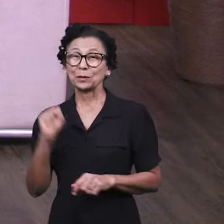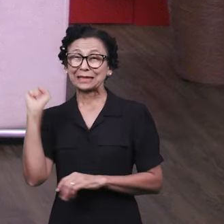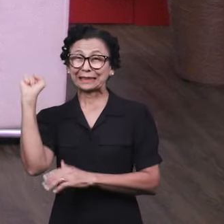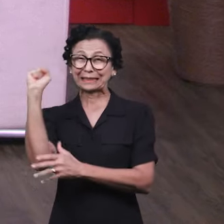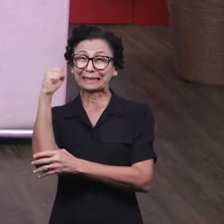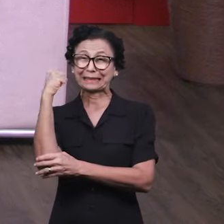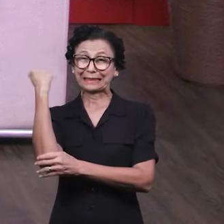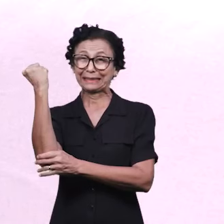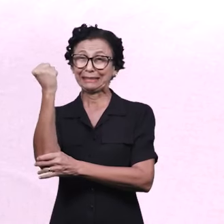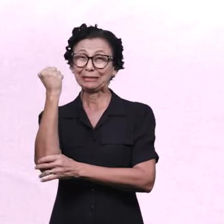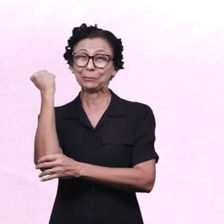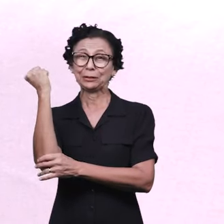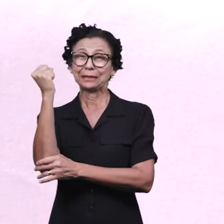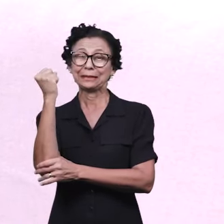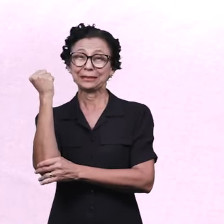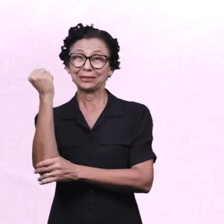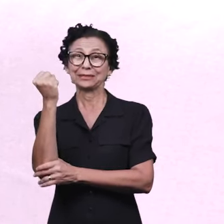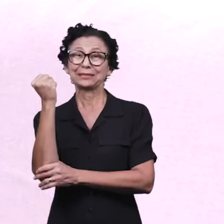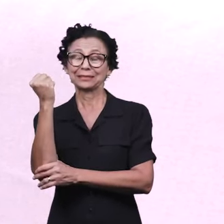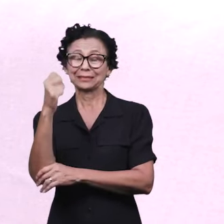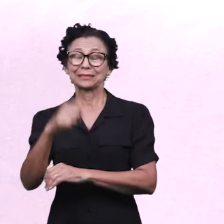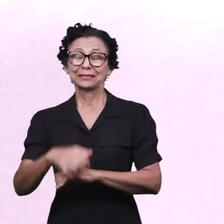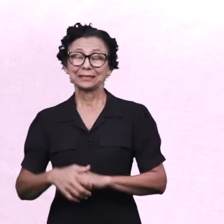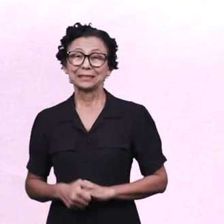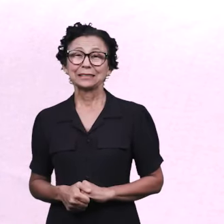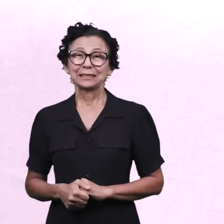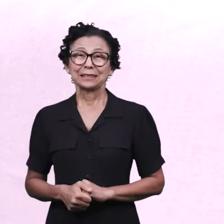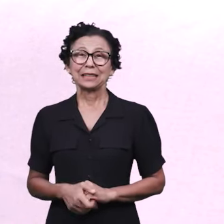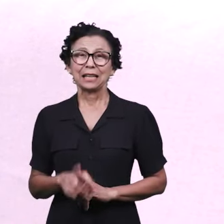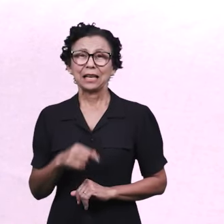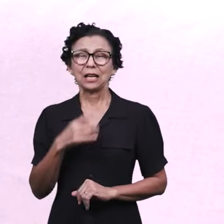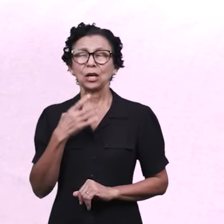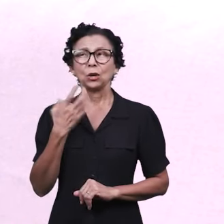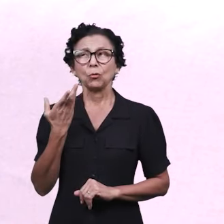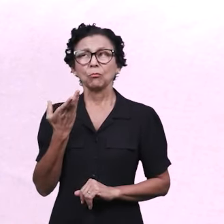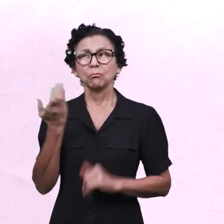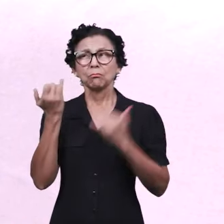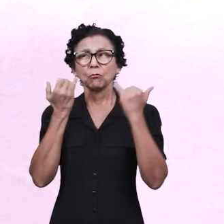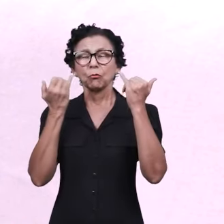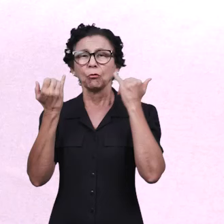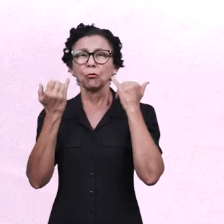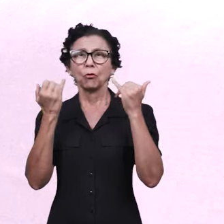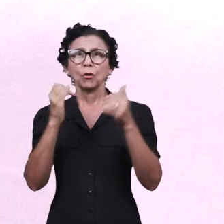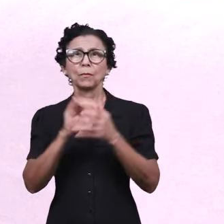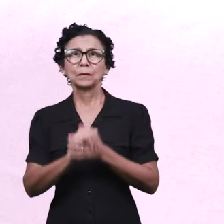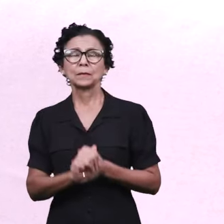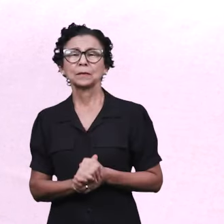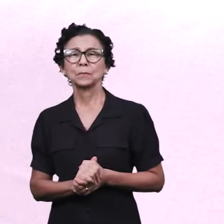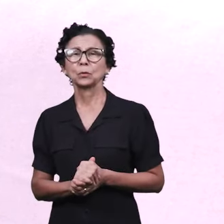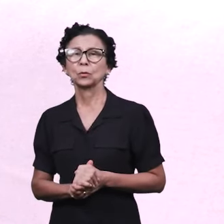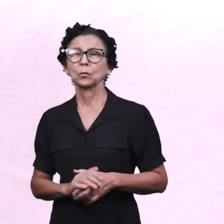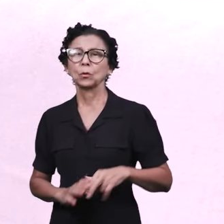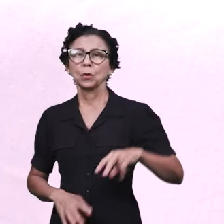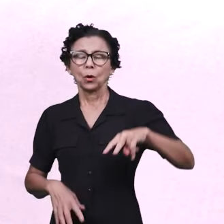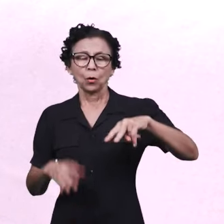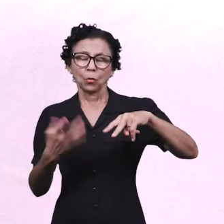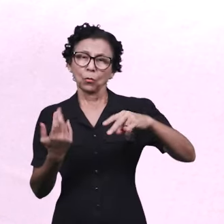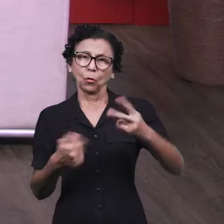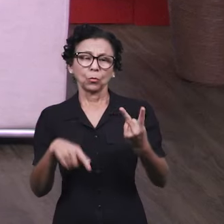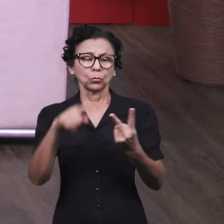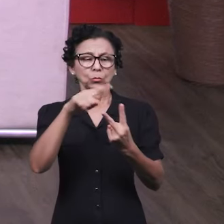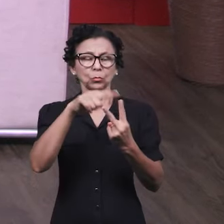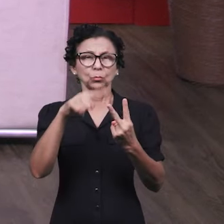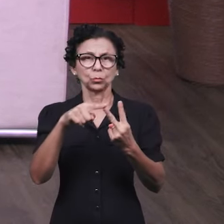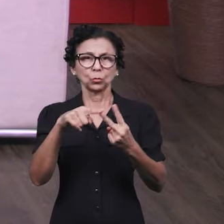avançados os poucos casos que eu já ouvi falar eram casos de lipedema associado com linfedema que já é uma outra